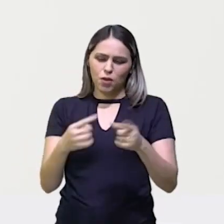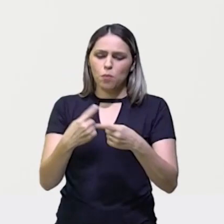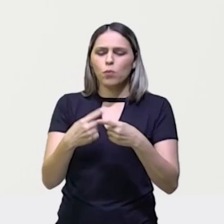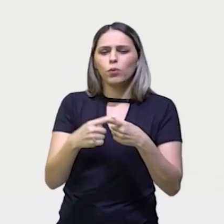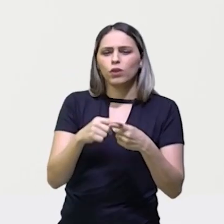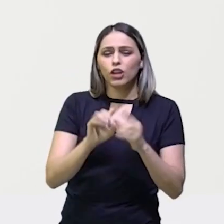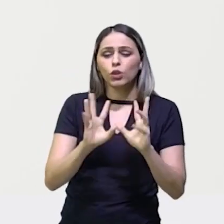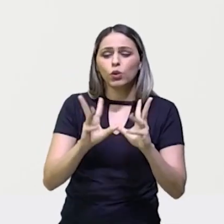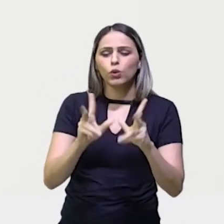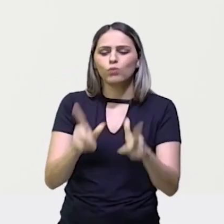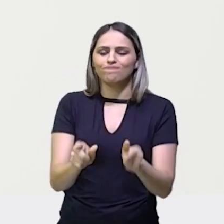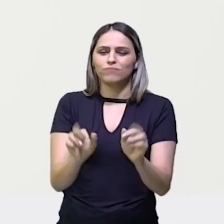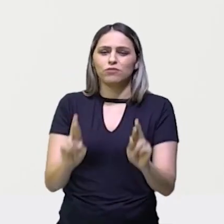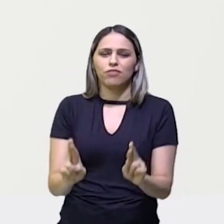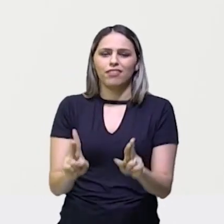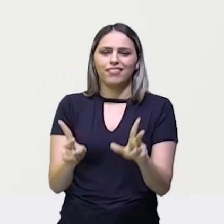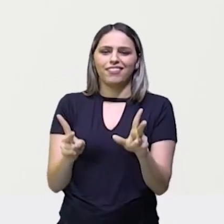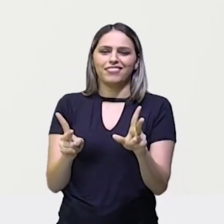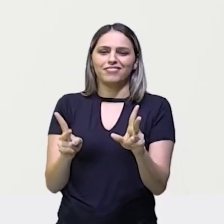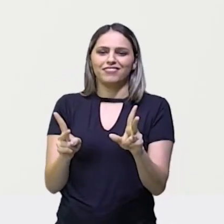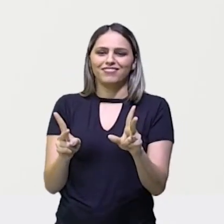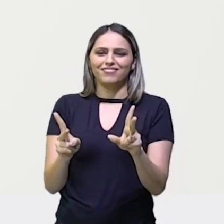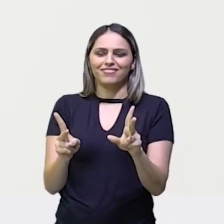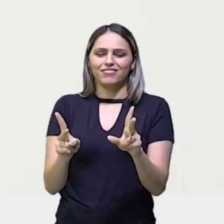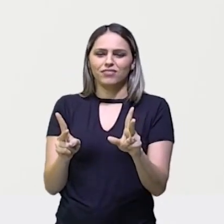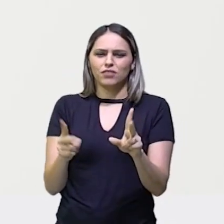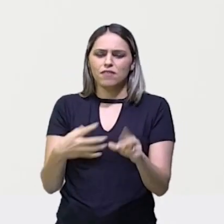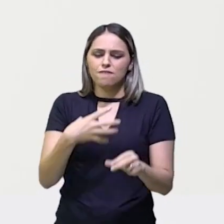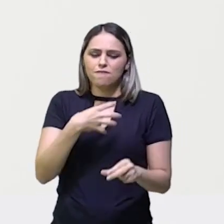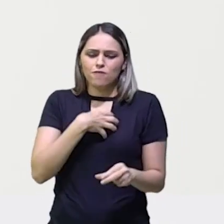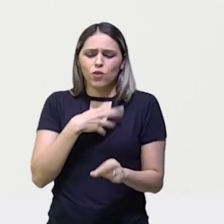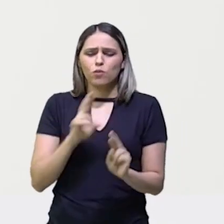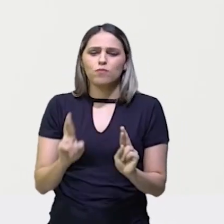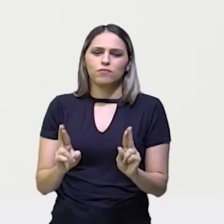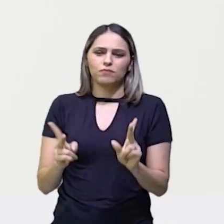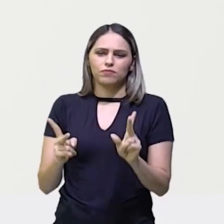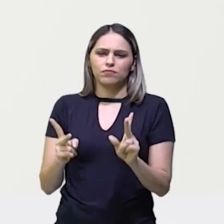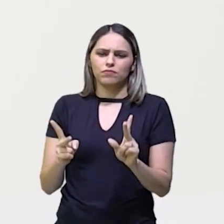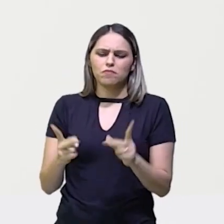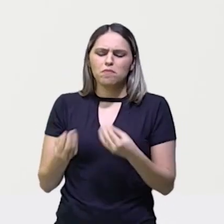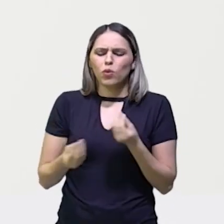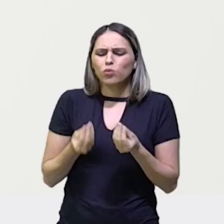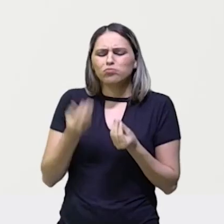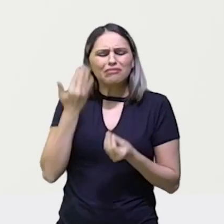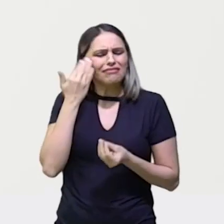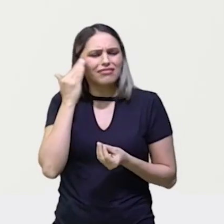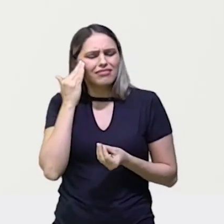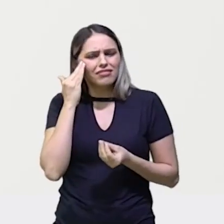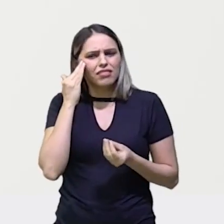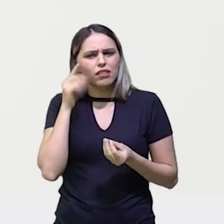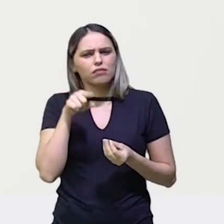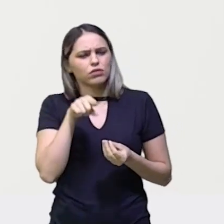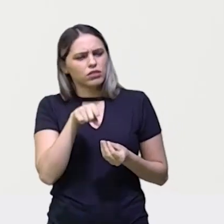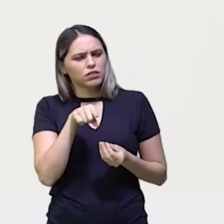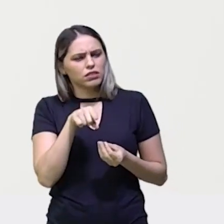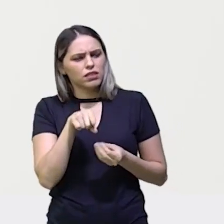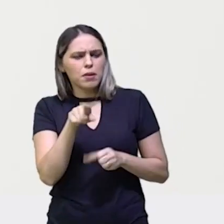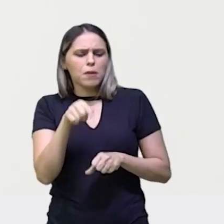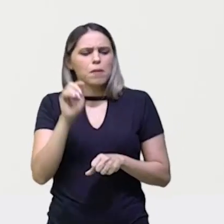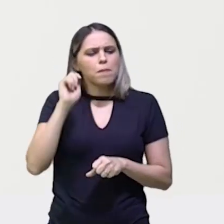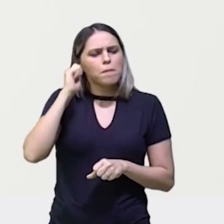diferentes de maneiras diferentes. Como é isso, professor? Ainda não entendi. Você é